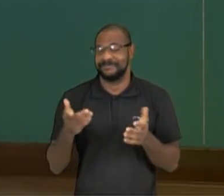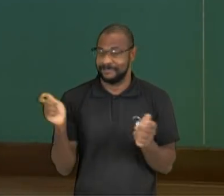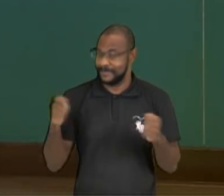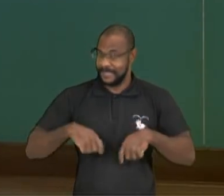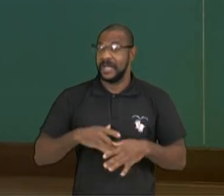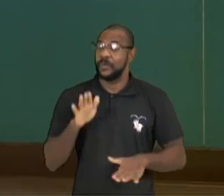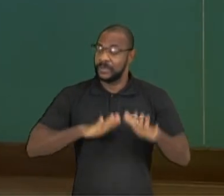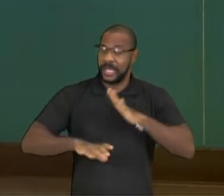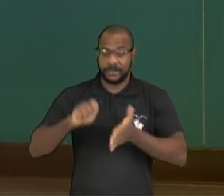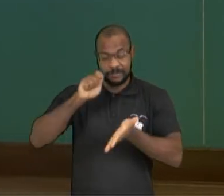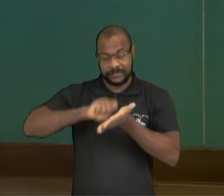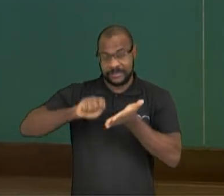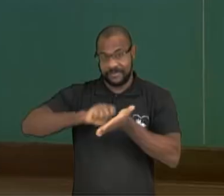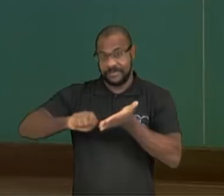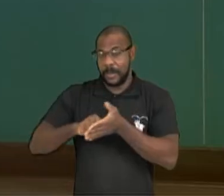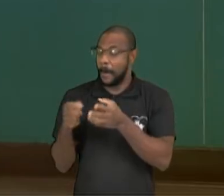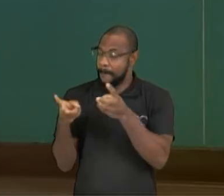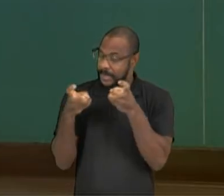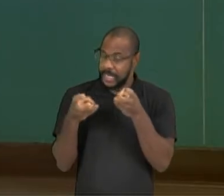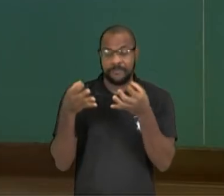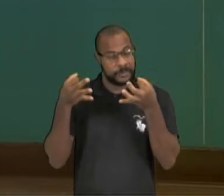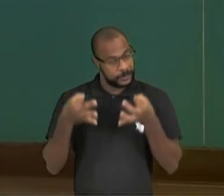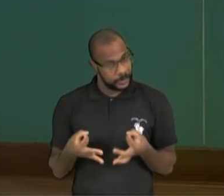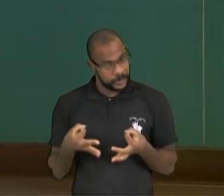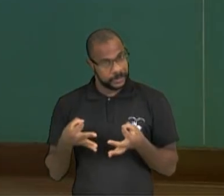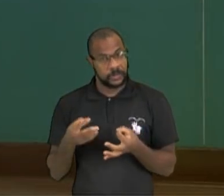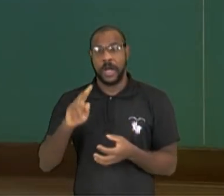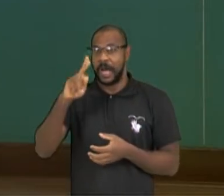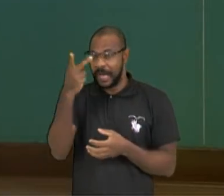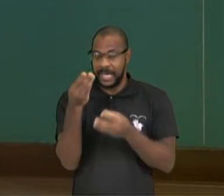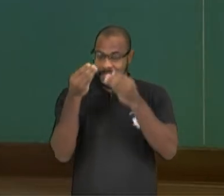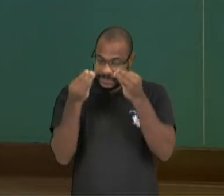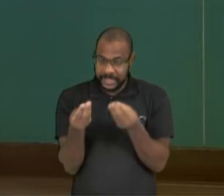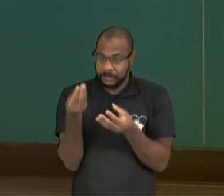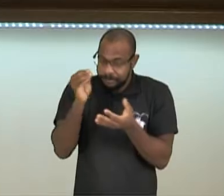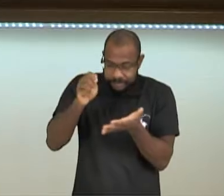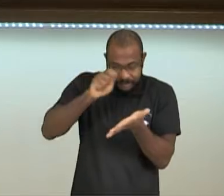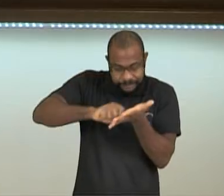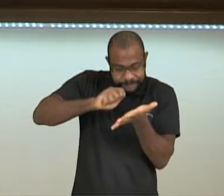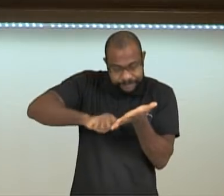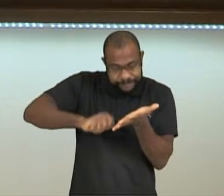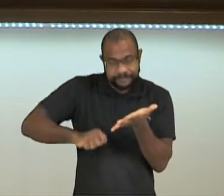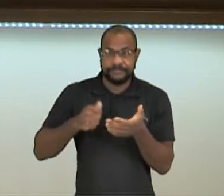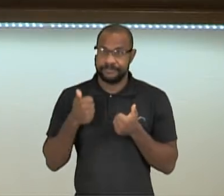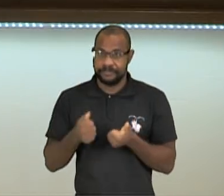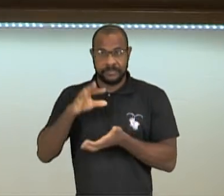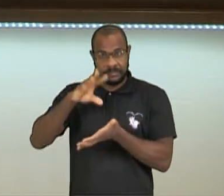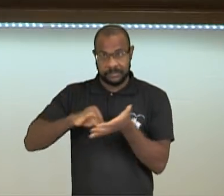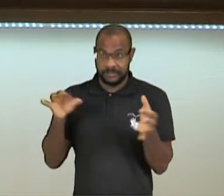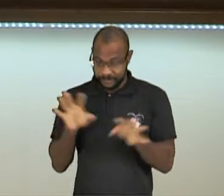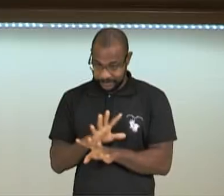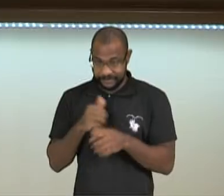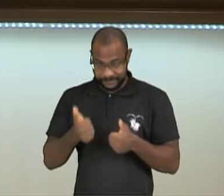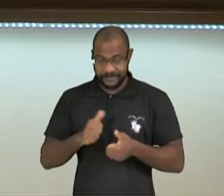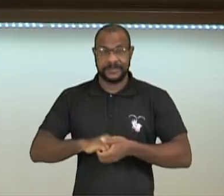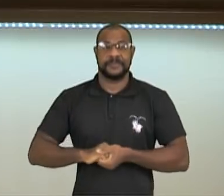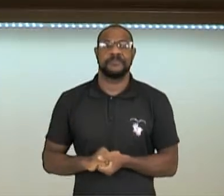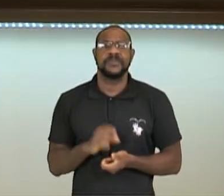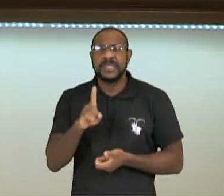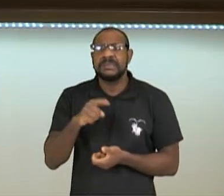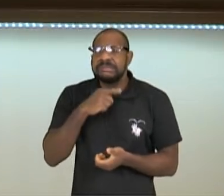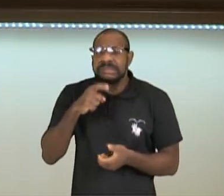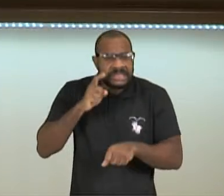hora da escrita, veja bem certinho, coloca o H, ok? Tudo certo? Tudo copiadinho no seu caderno? Se você